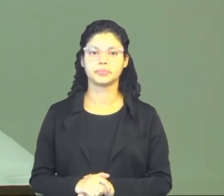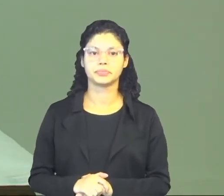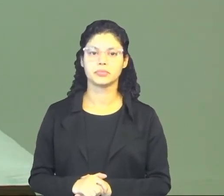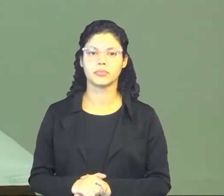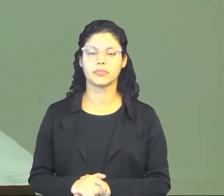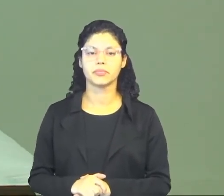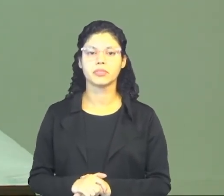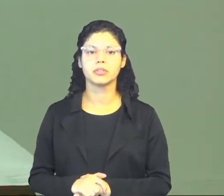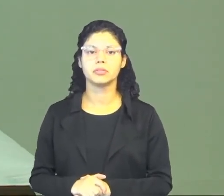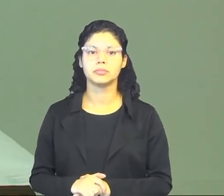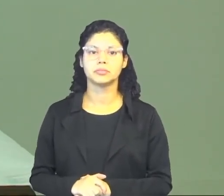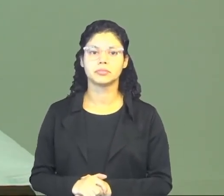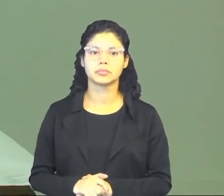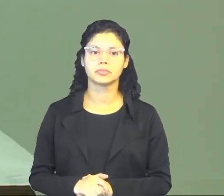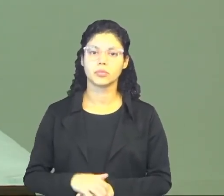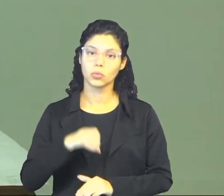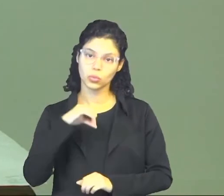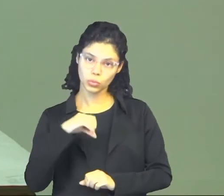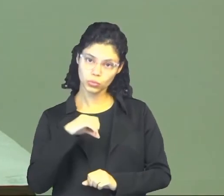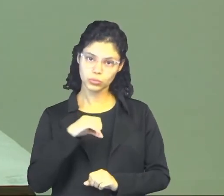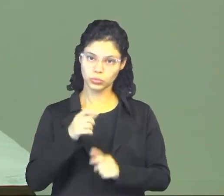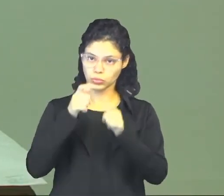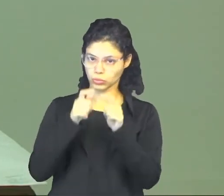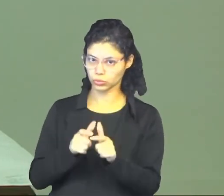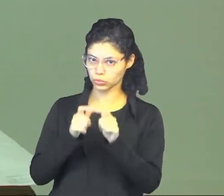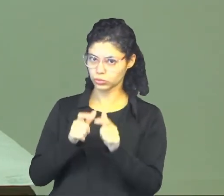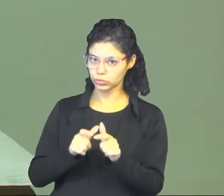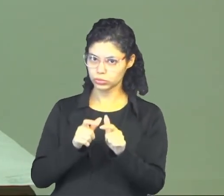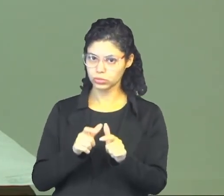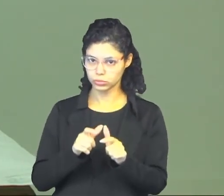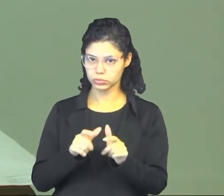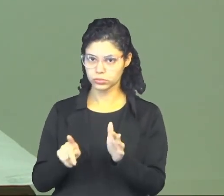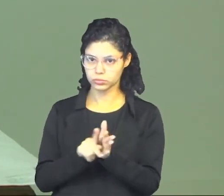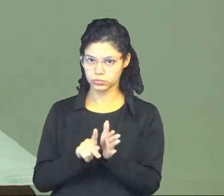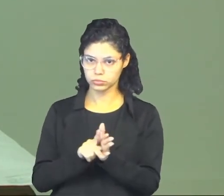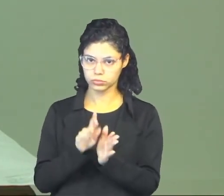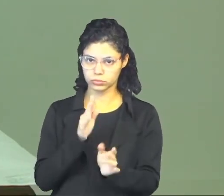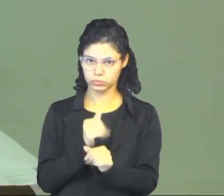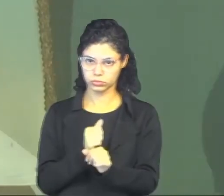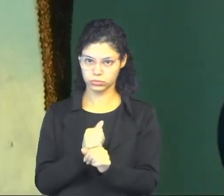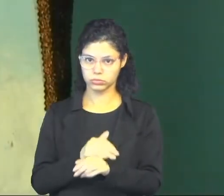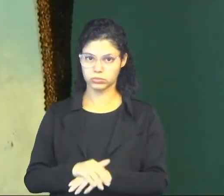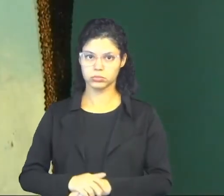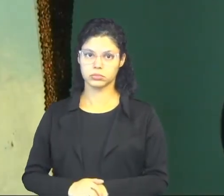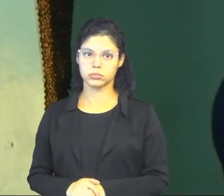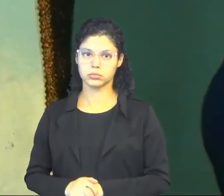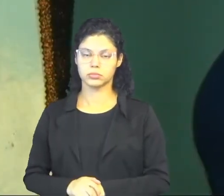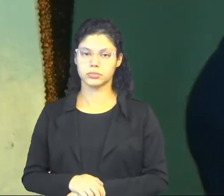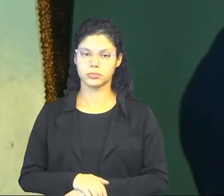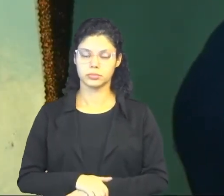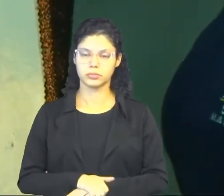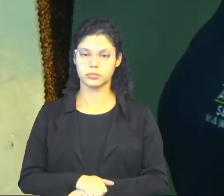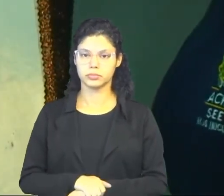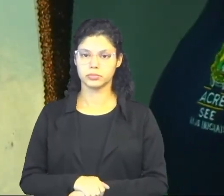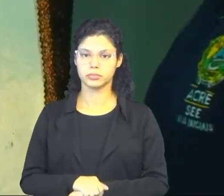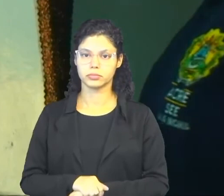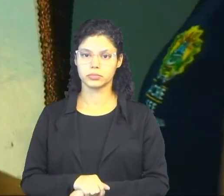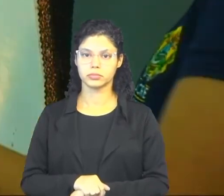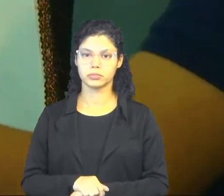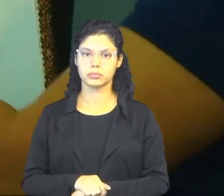105 mais 9. Olha só o 9 onde eu coloquei na minha adição. Dessa forma eu faço meu cálculo,